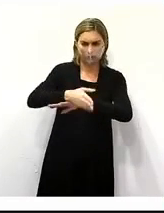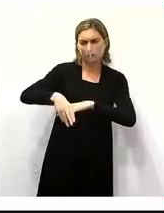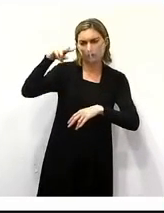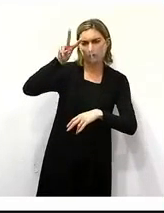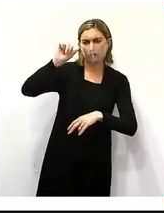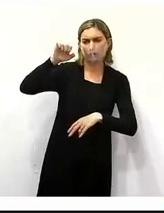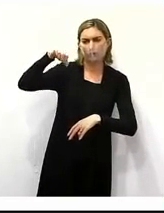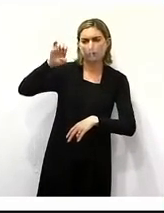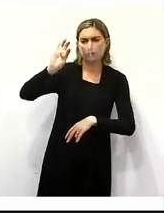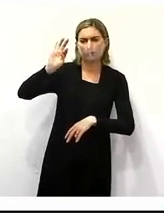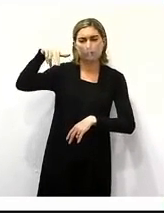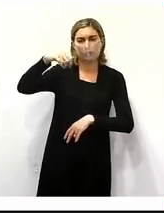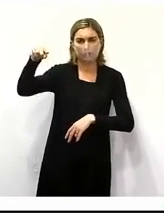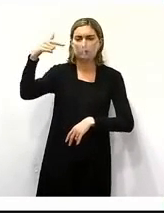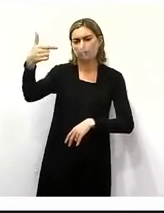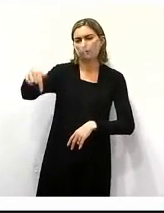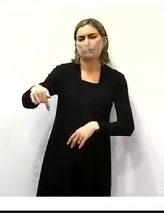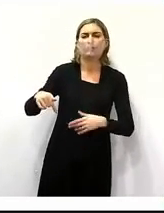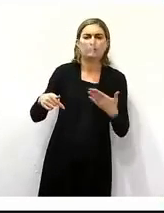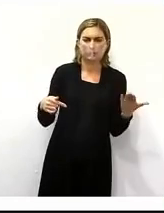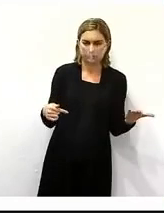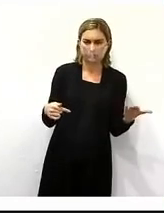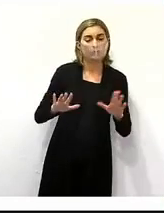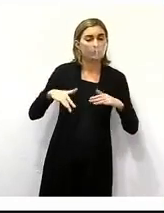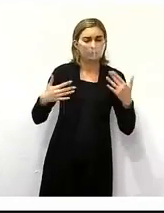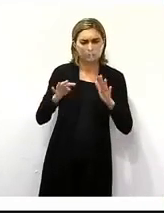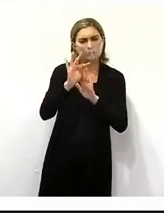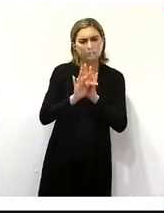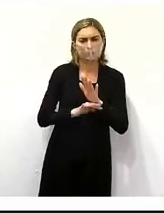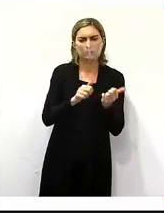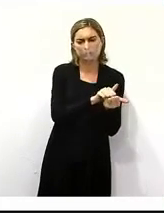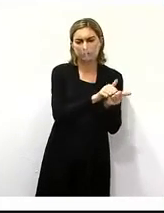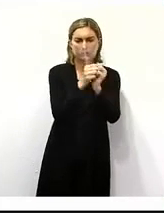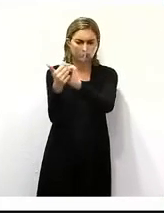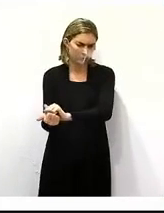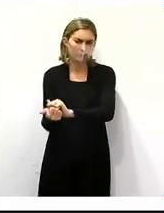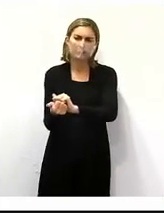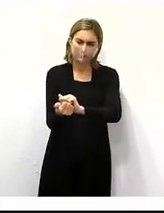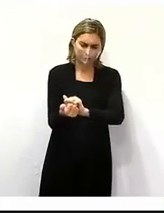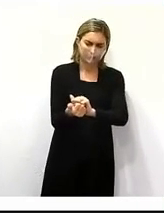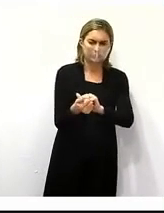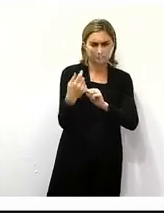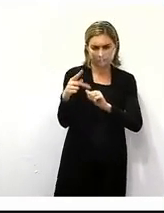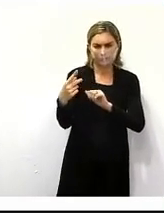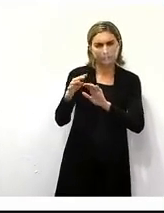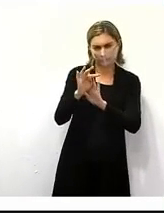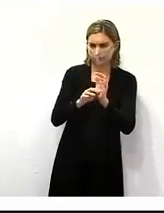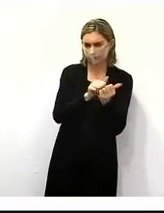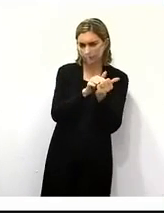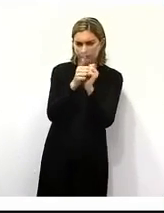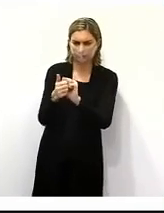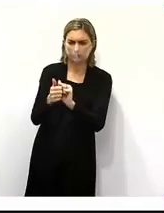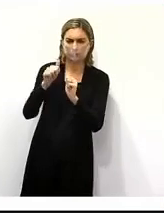Vietnã 17. Então, esse texto é adaptado, portanto, de